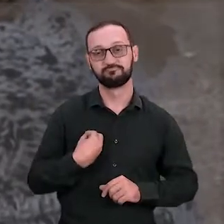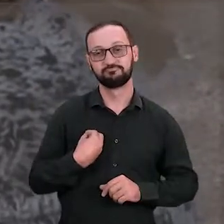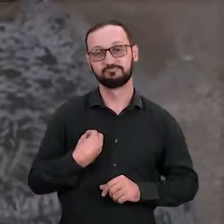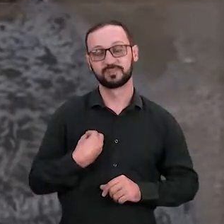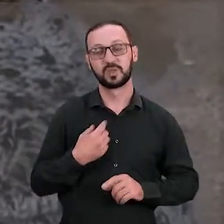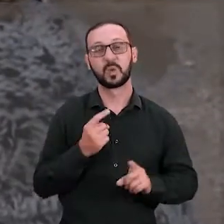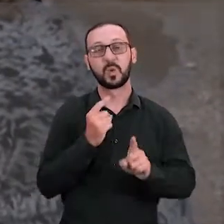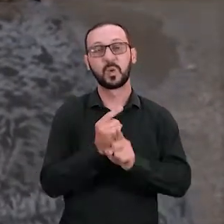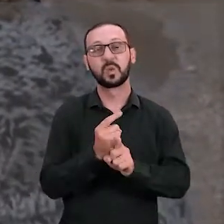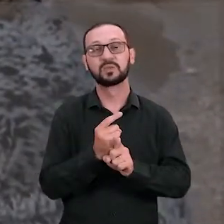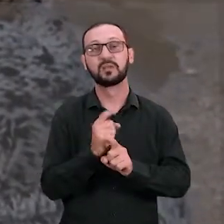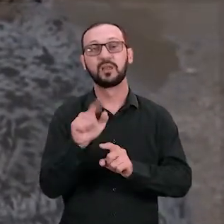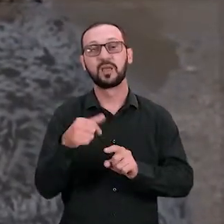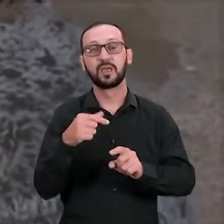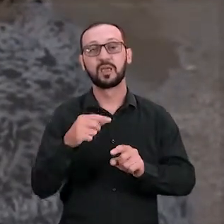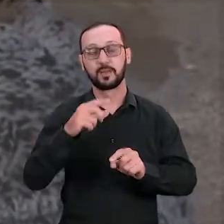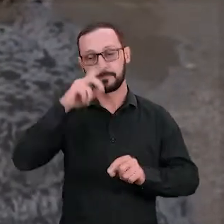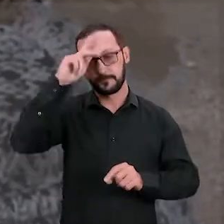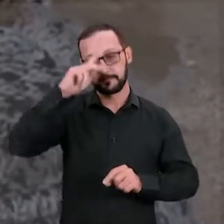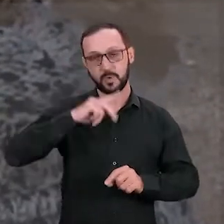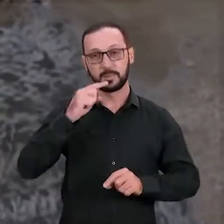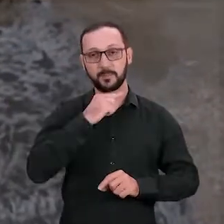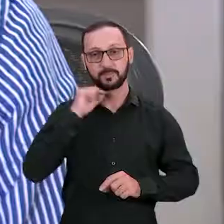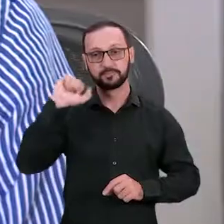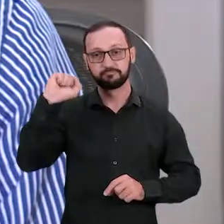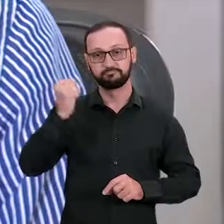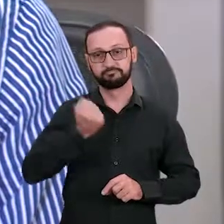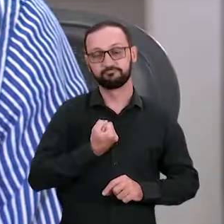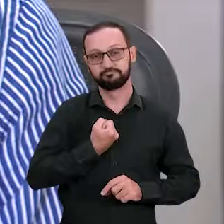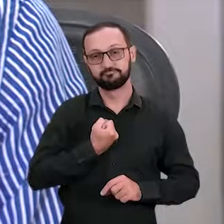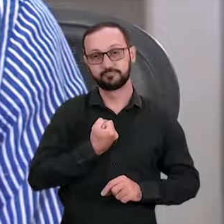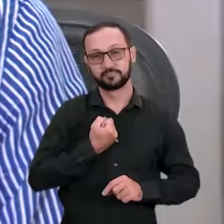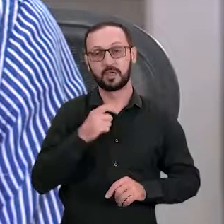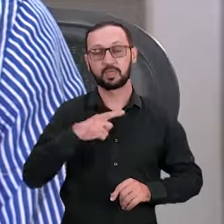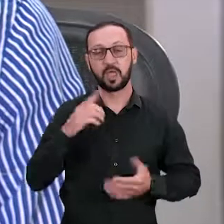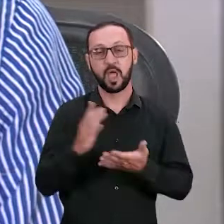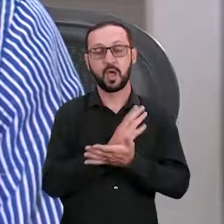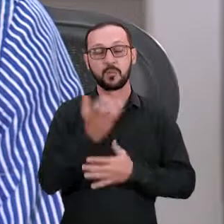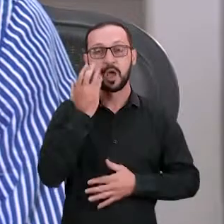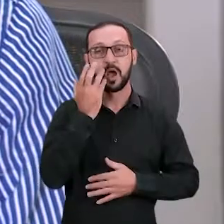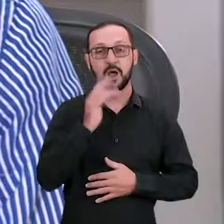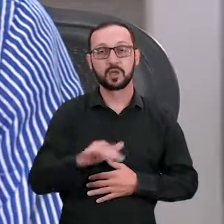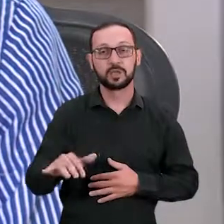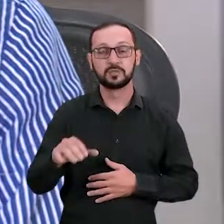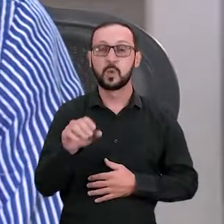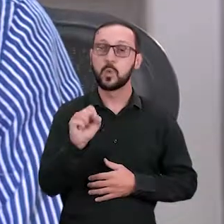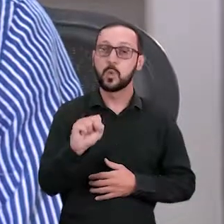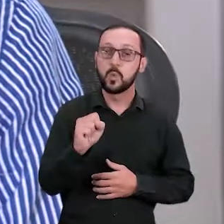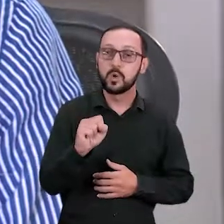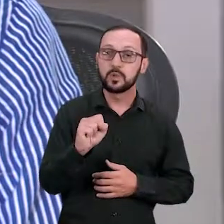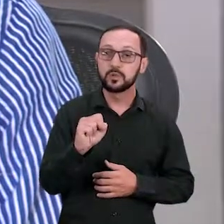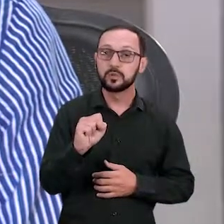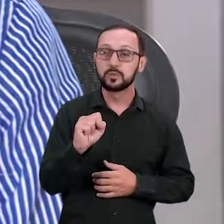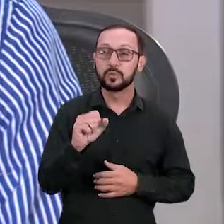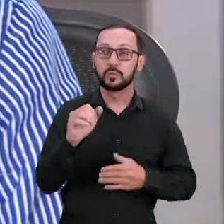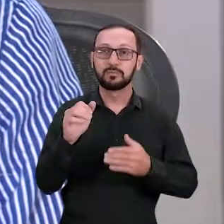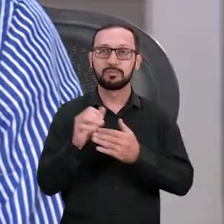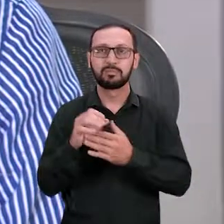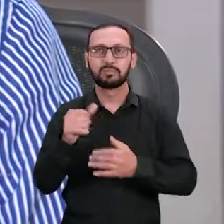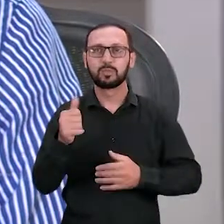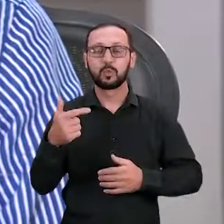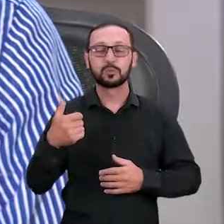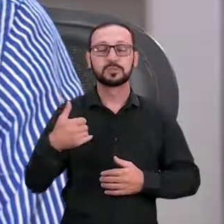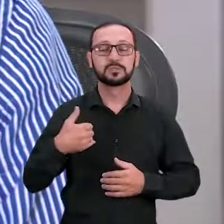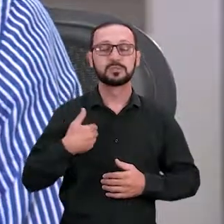às vezes se depara é o suicídio. Então, nós temos até crianças de 8, 10, 12 anos